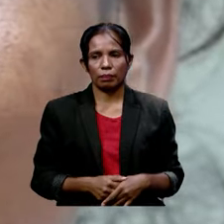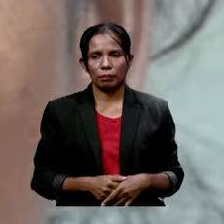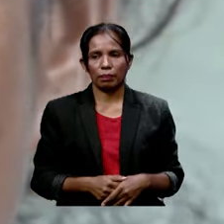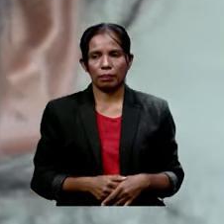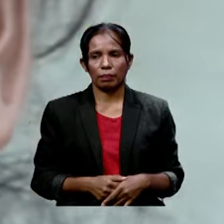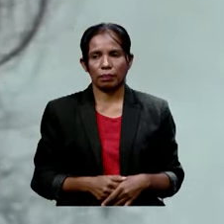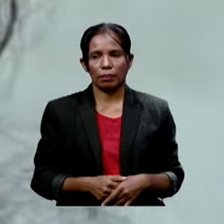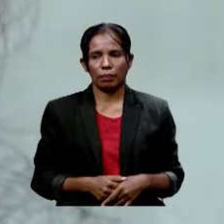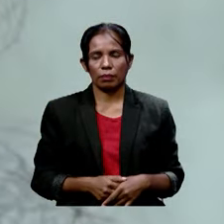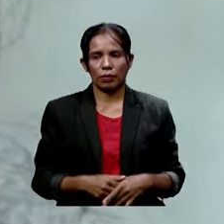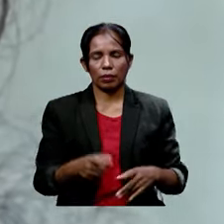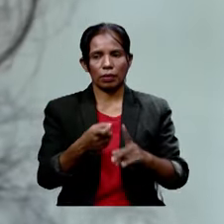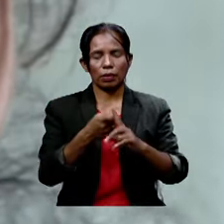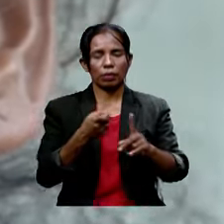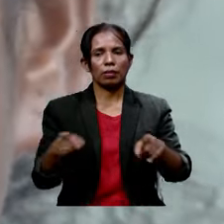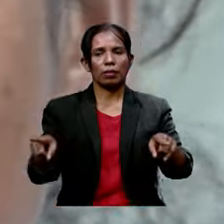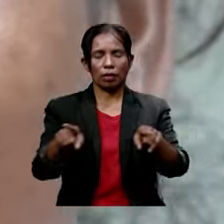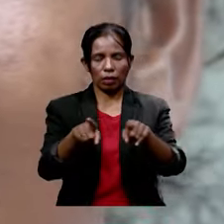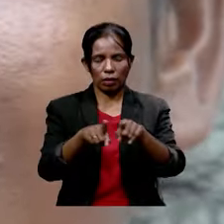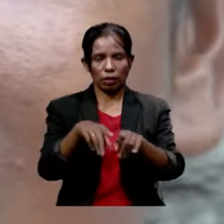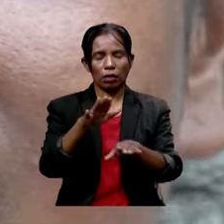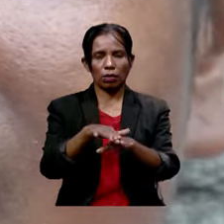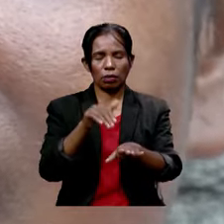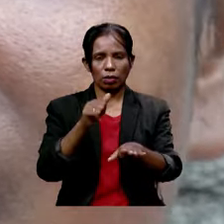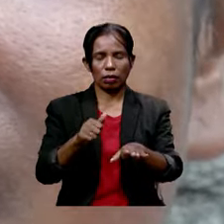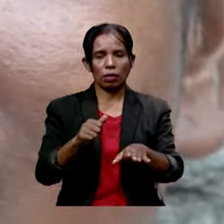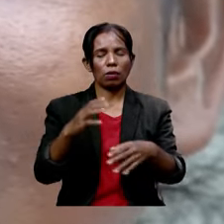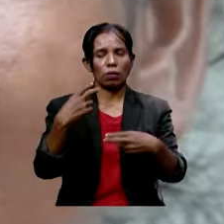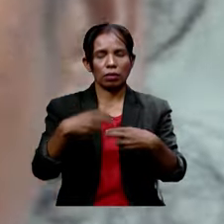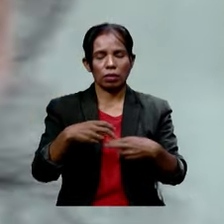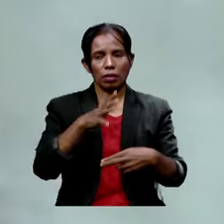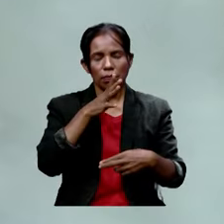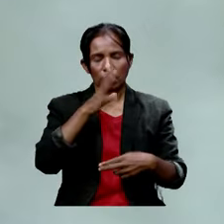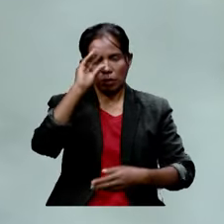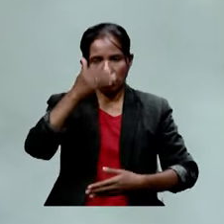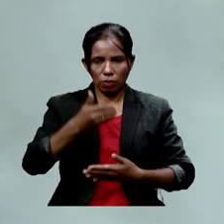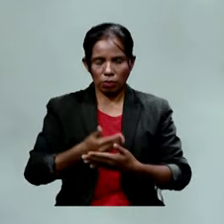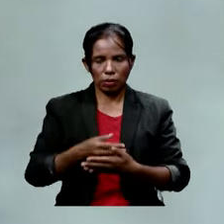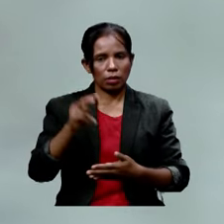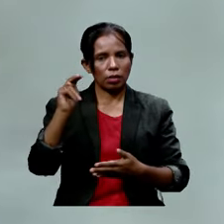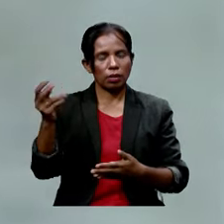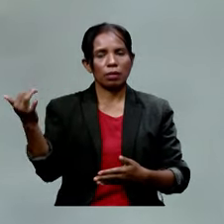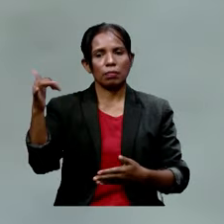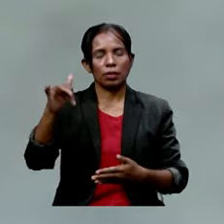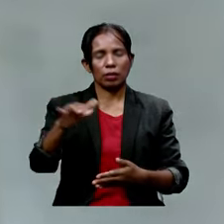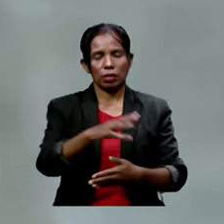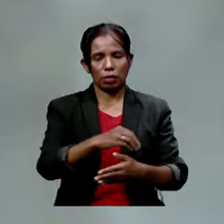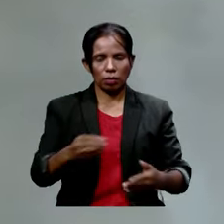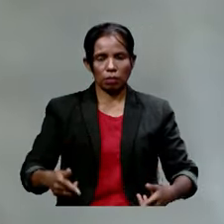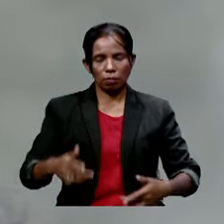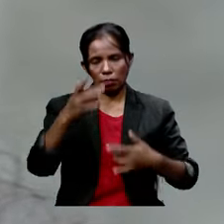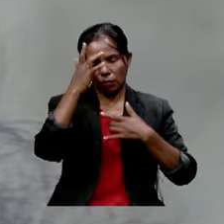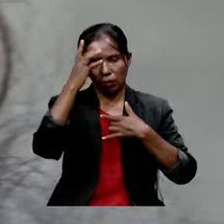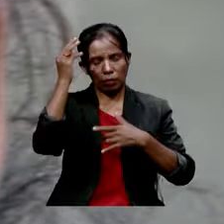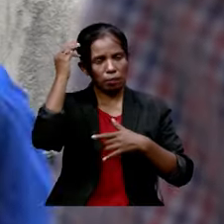Usi situação sirane afeta ba kondisão inang no oang nyang liliu basir nia kondisau mental,